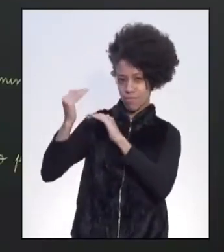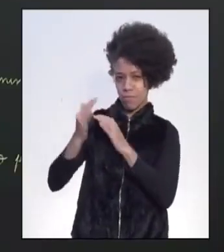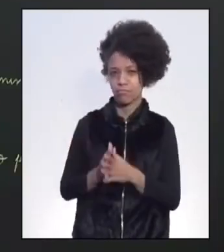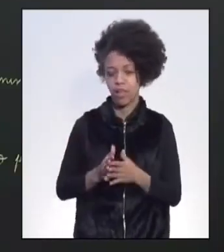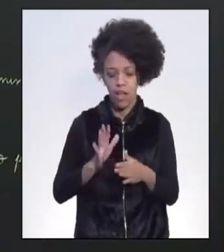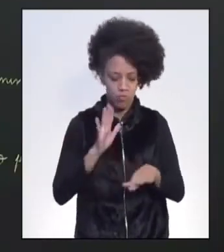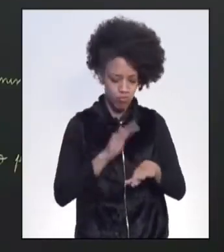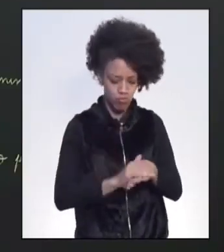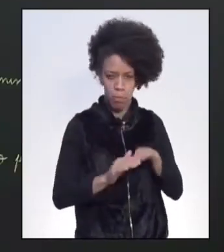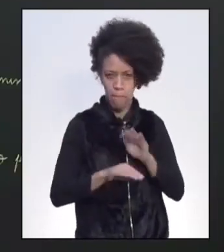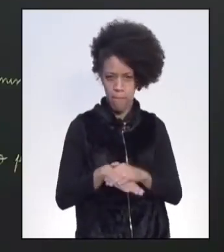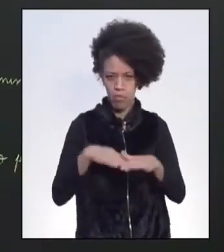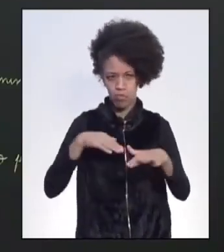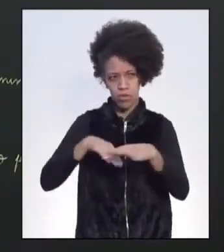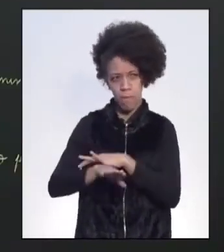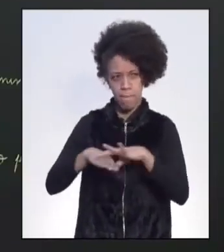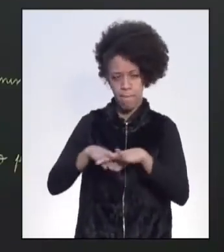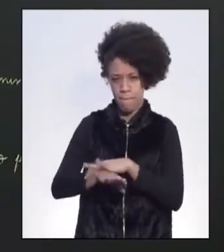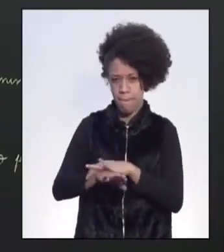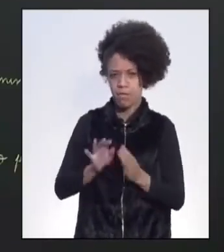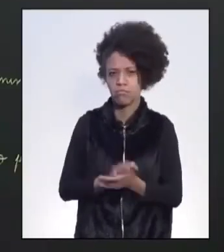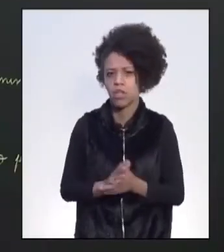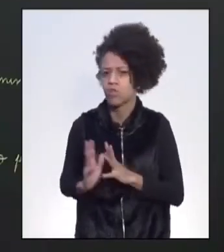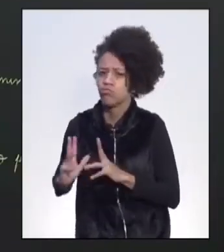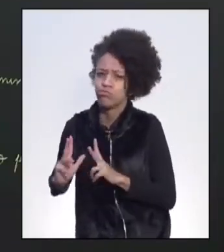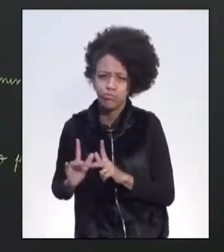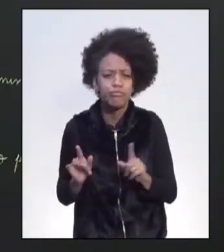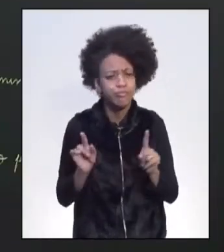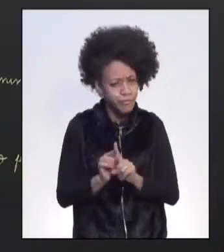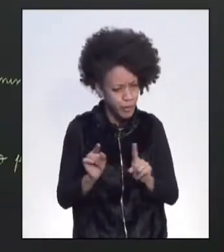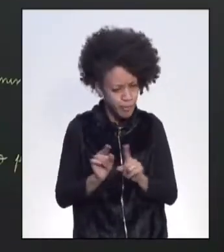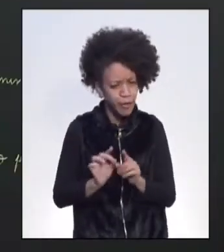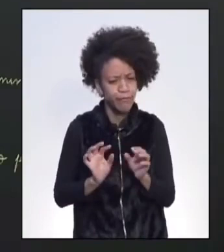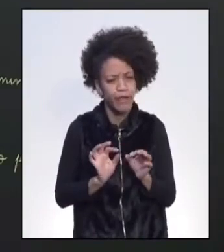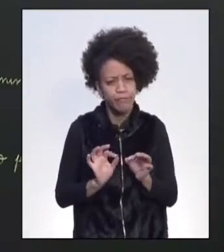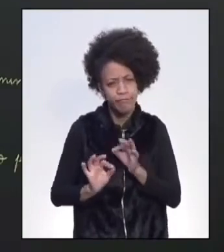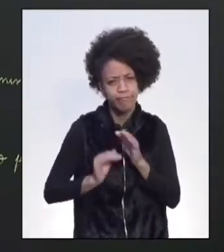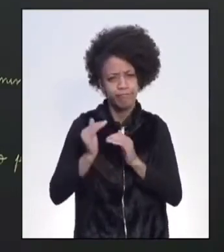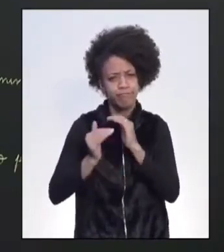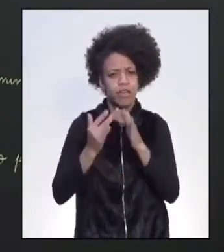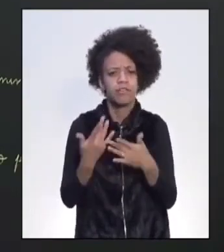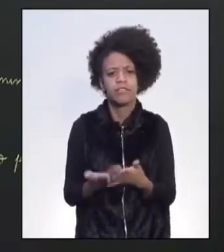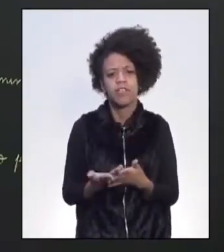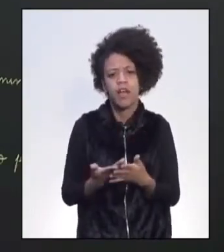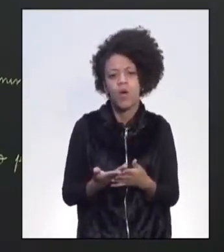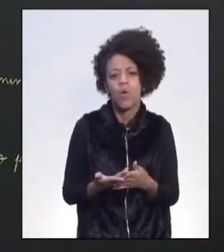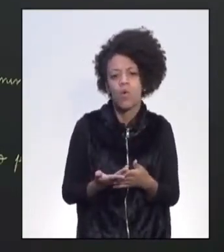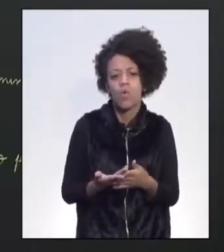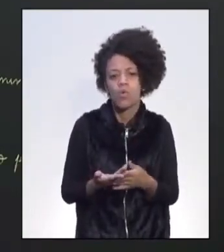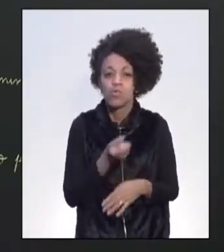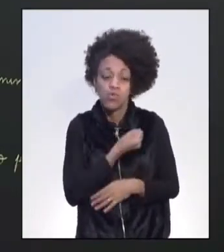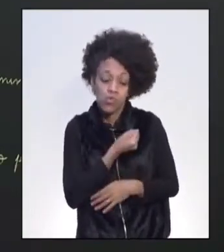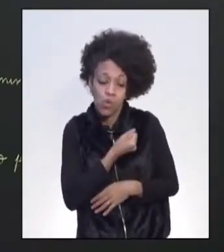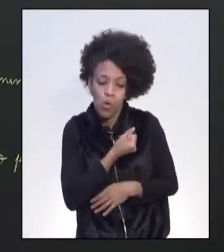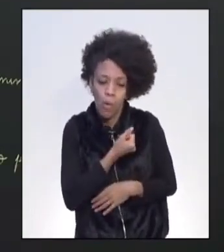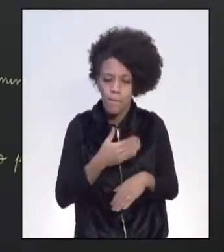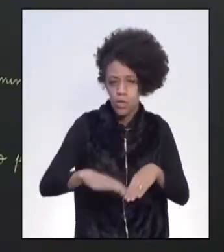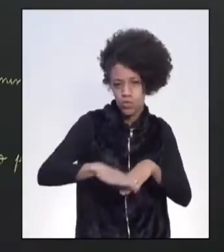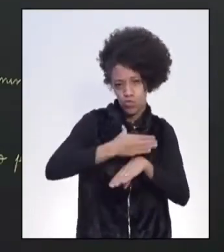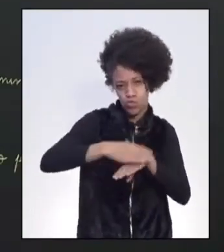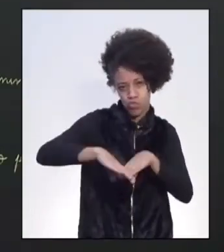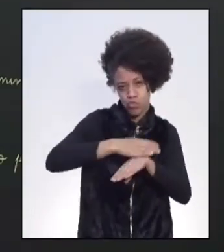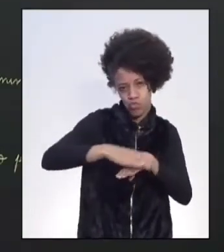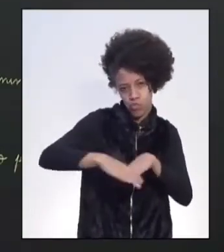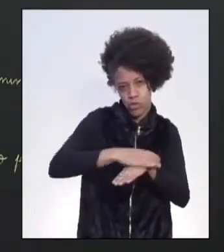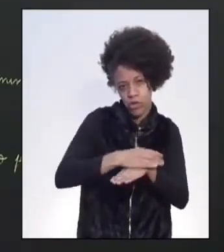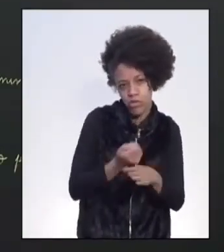se todo o corpo cresceu, mãos e pés também vão crescer. Então é aquela coisa que os números, né, começa a sair daquela fase ali